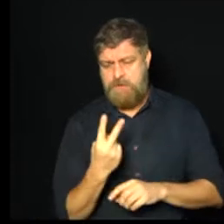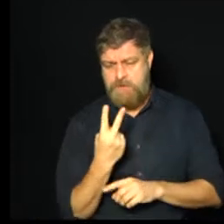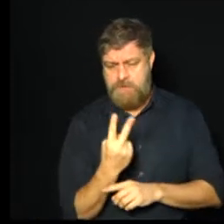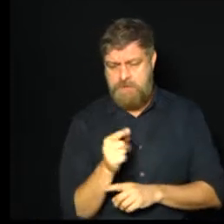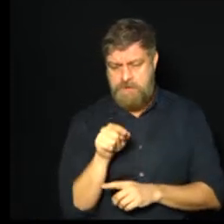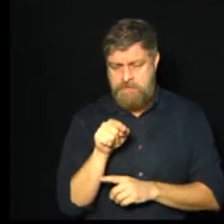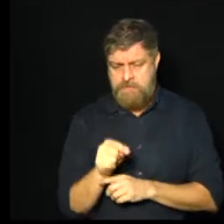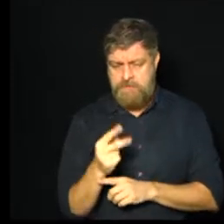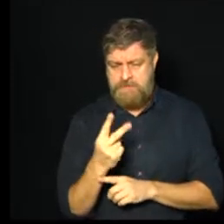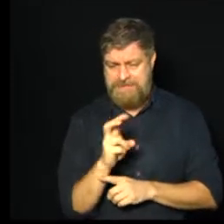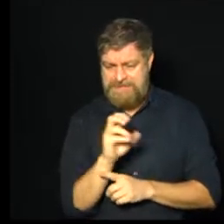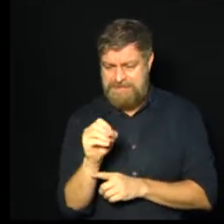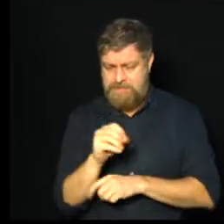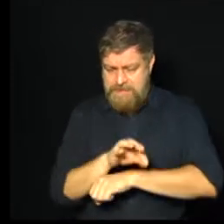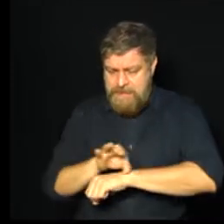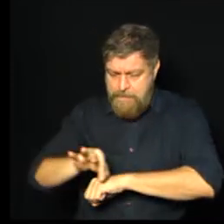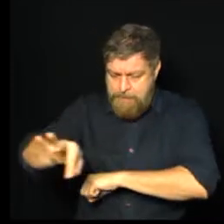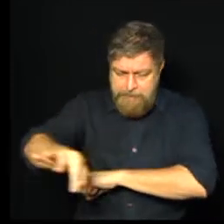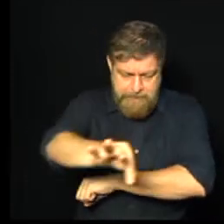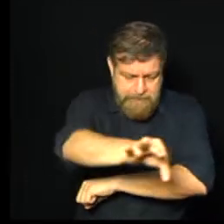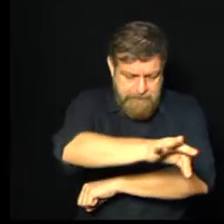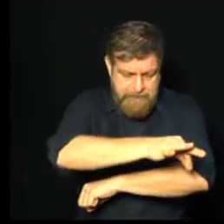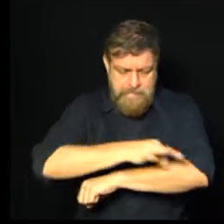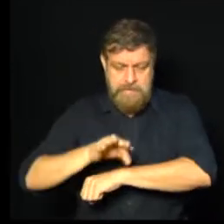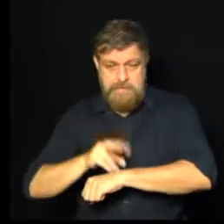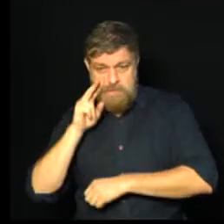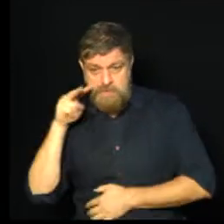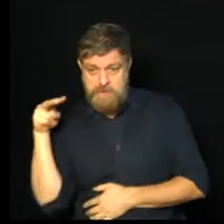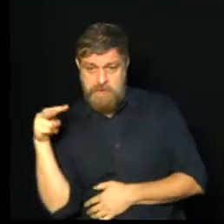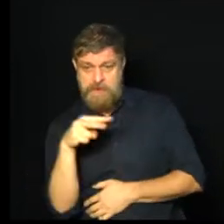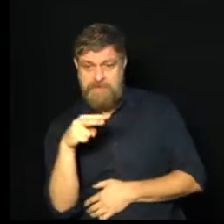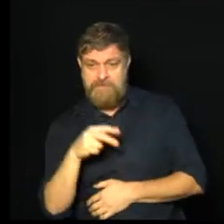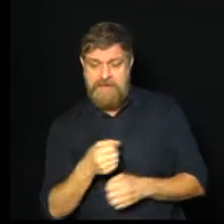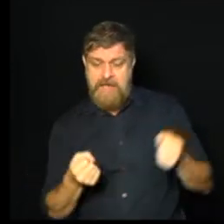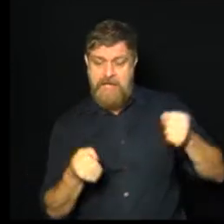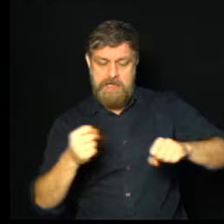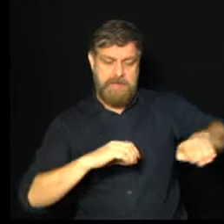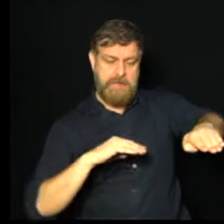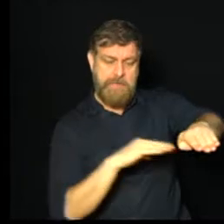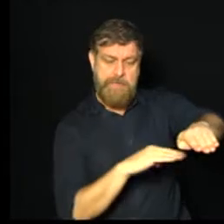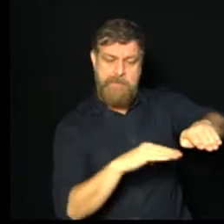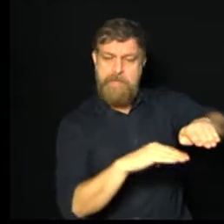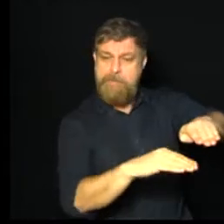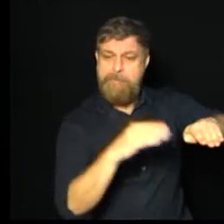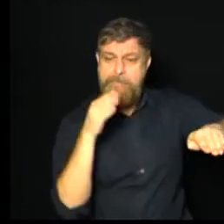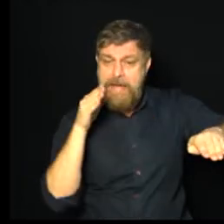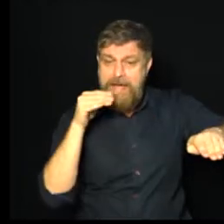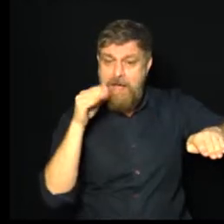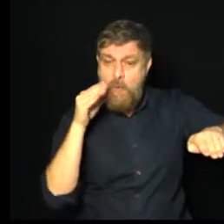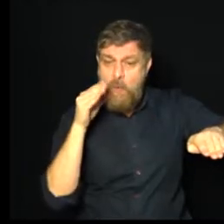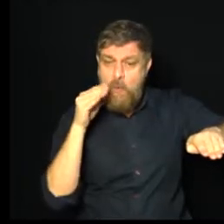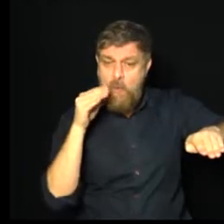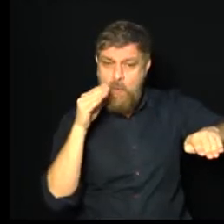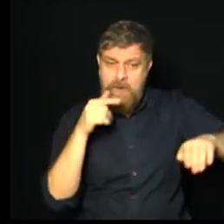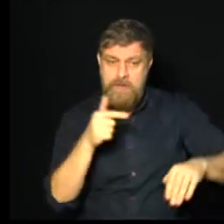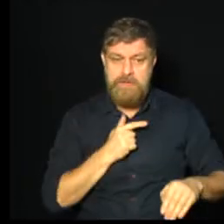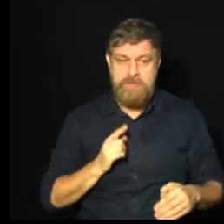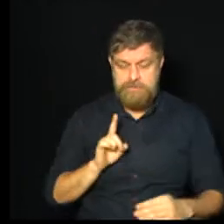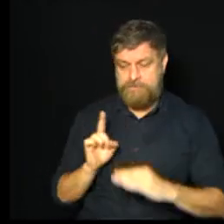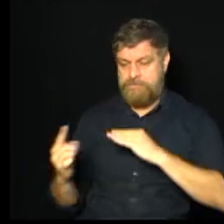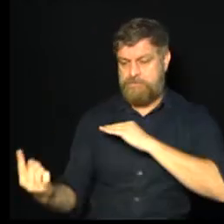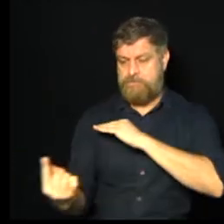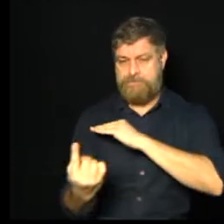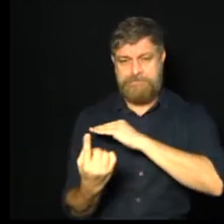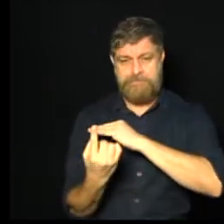metros quadrados, composta nessa visão externa da área do estacionamento dos funcionários e a recepção da UPA, né,